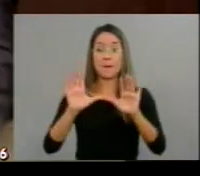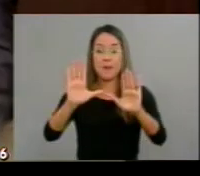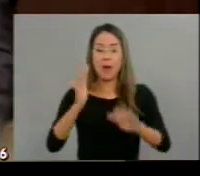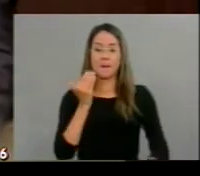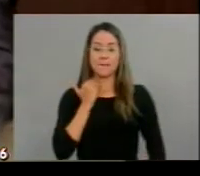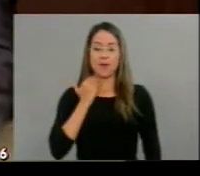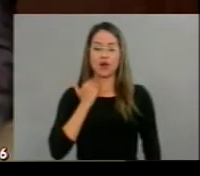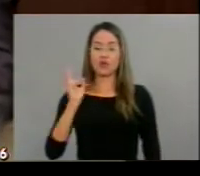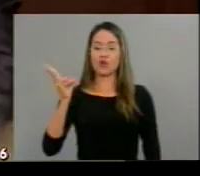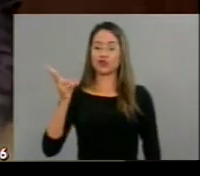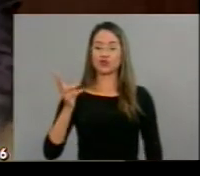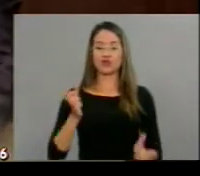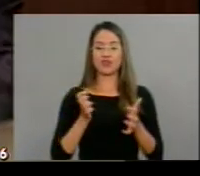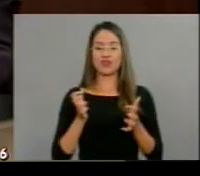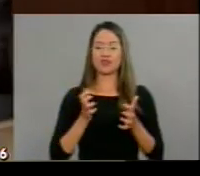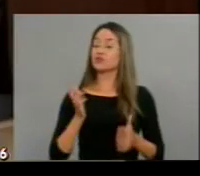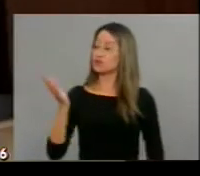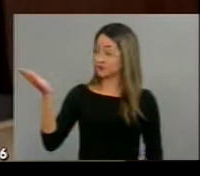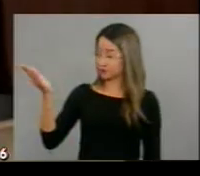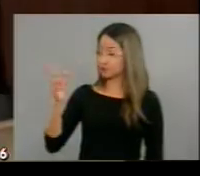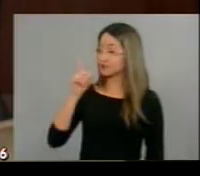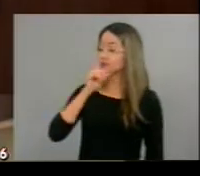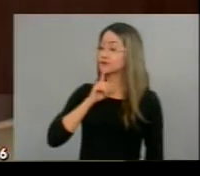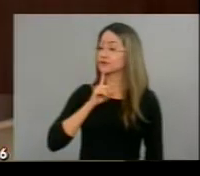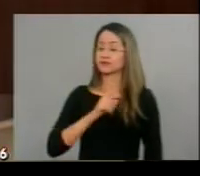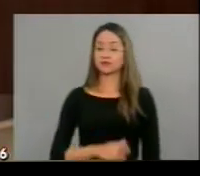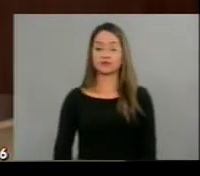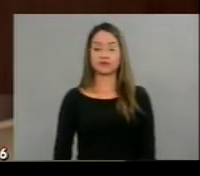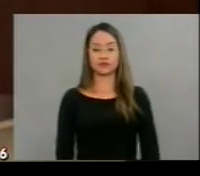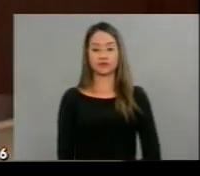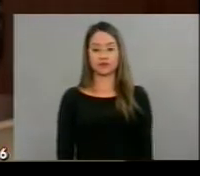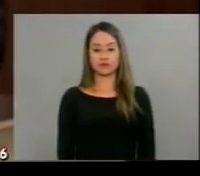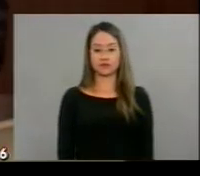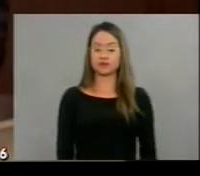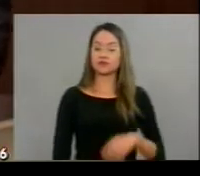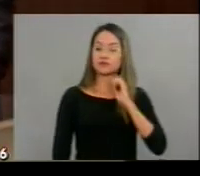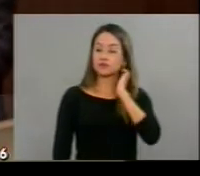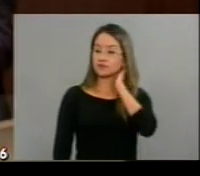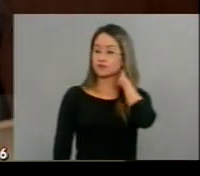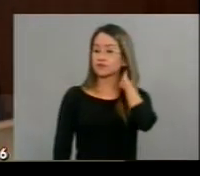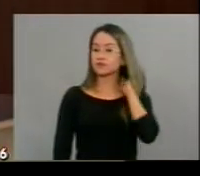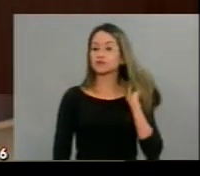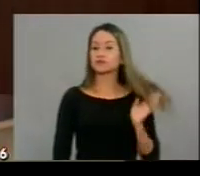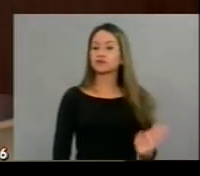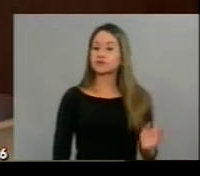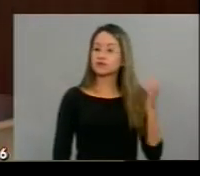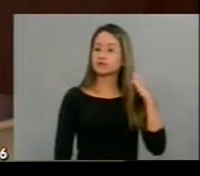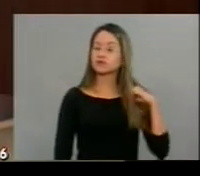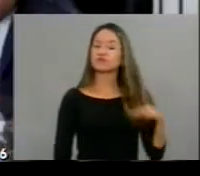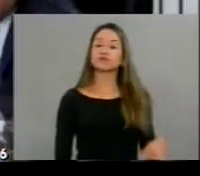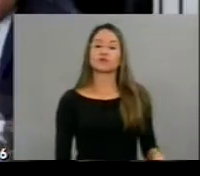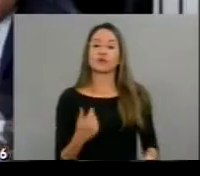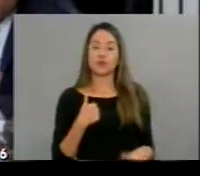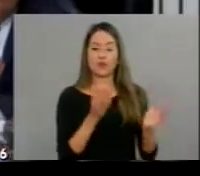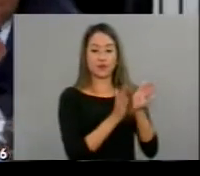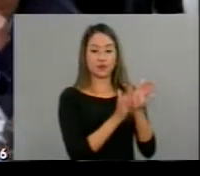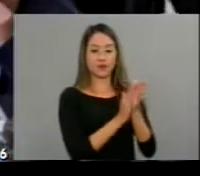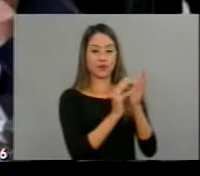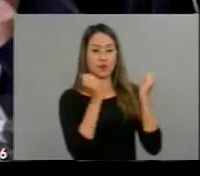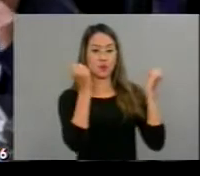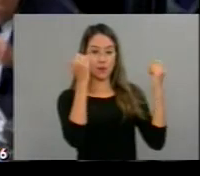economia do Brasil. Deputado Daniel Oliveira. Deputado Rosendo, primeiro eu quero parabenizar Vossa